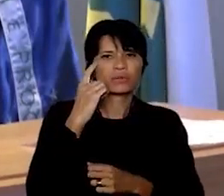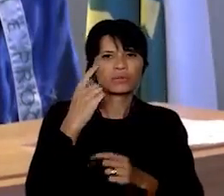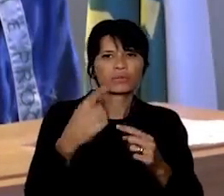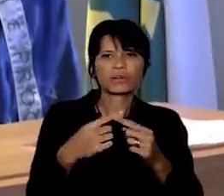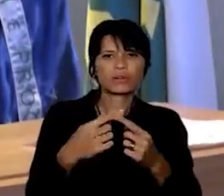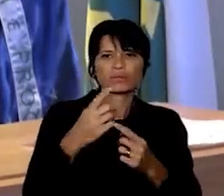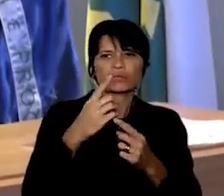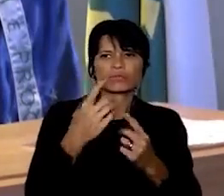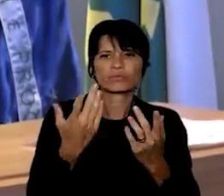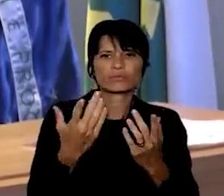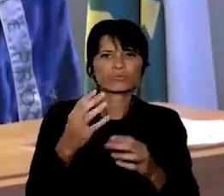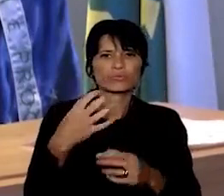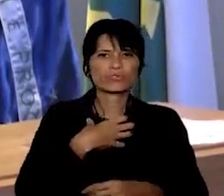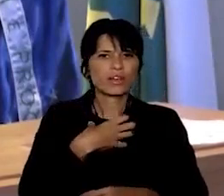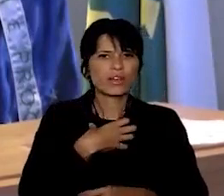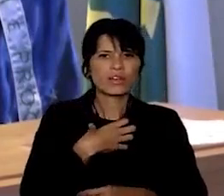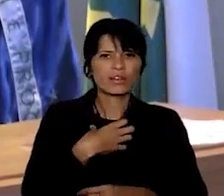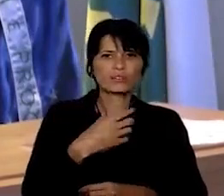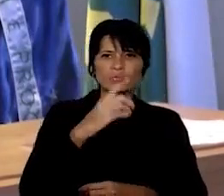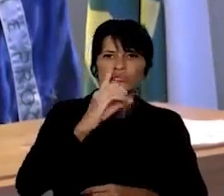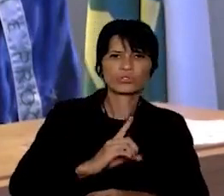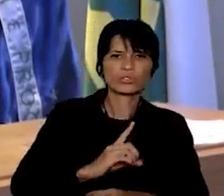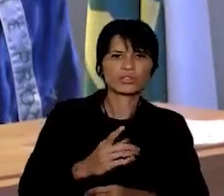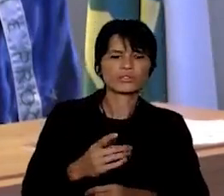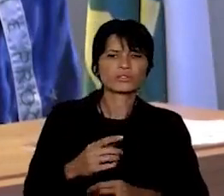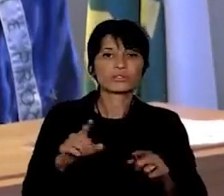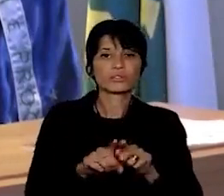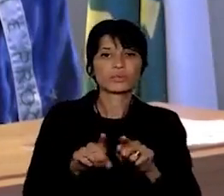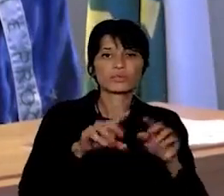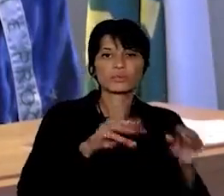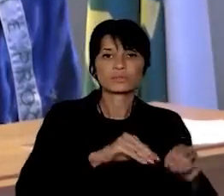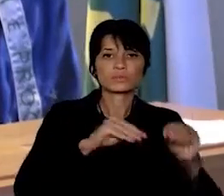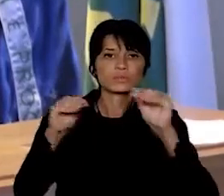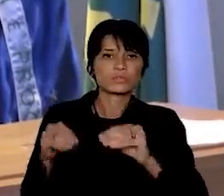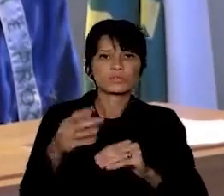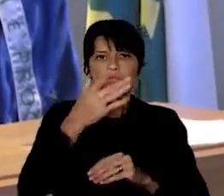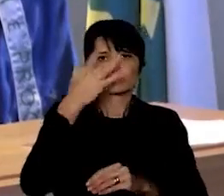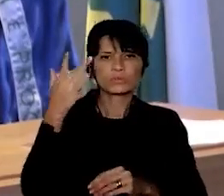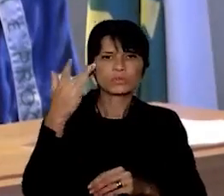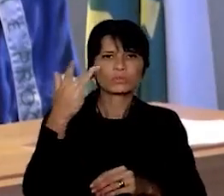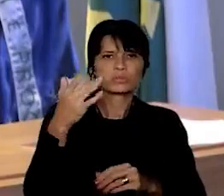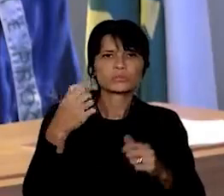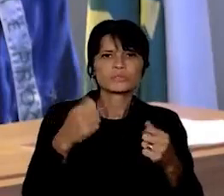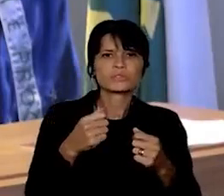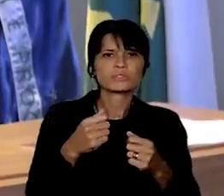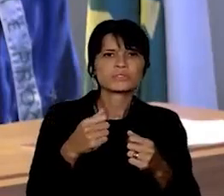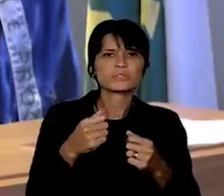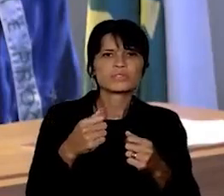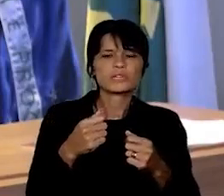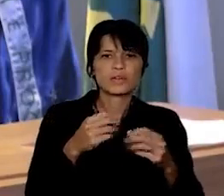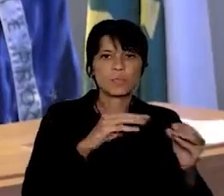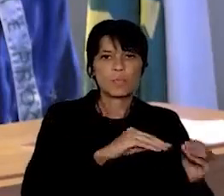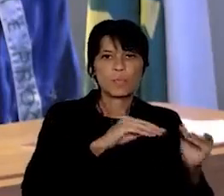de todas as circunstâncias e outra para você retirar os servidores dessas unidades tem que repor esse pessoal como é que você repõe então